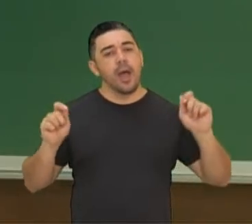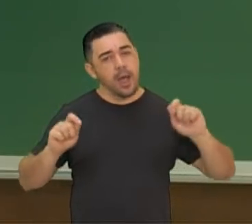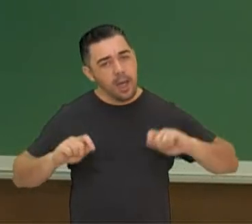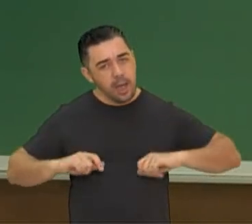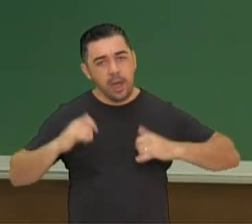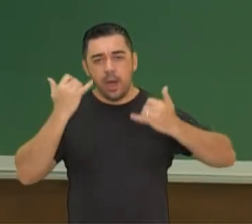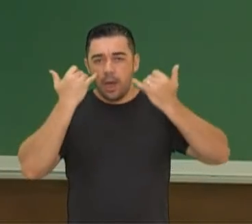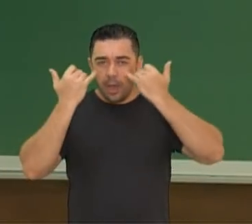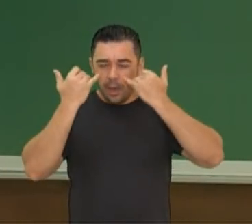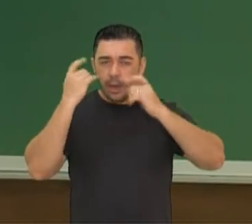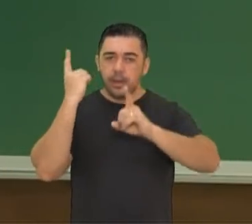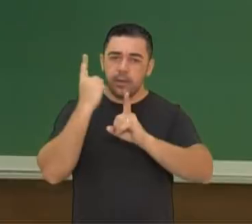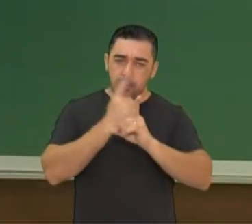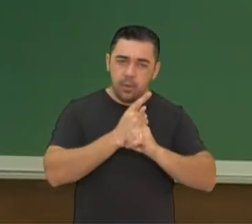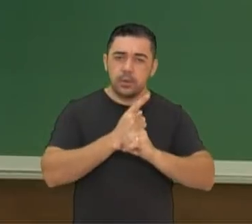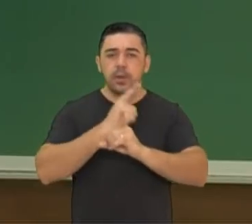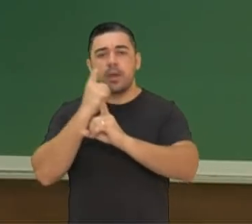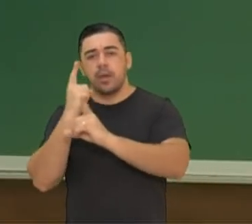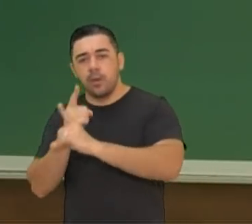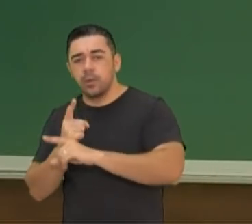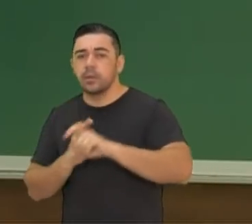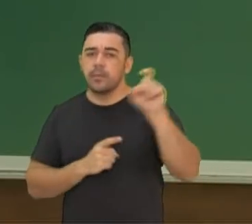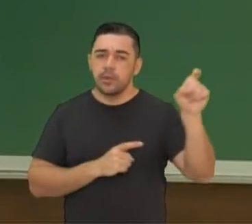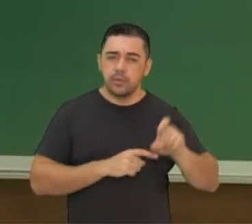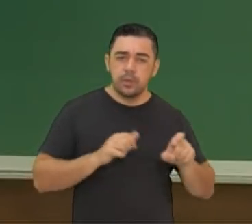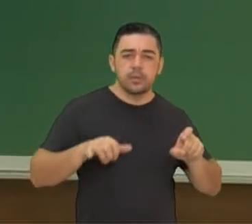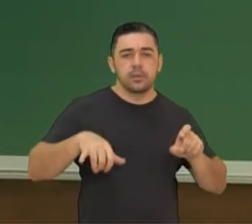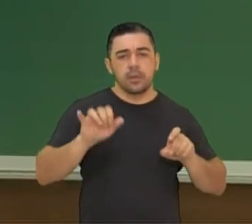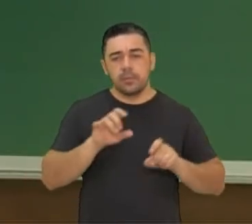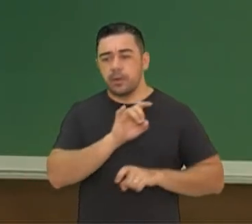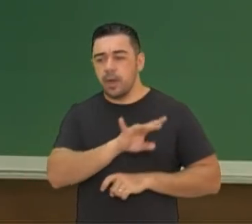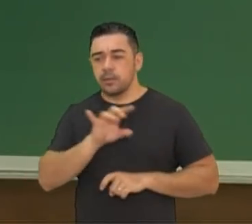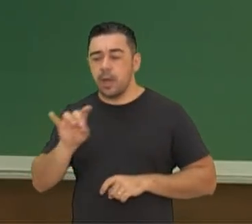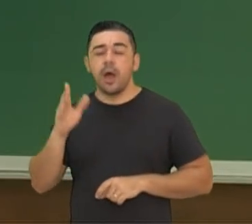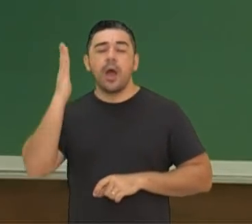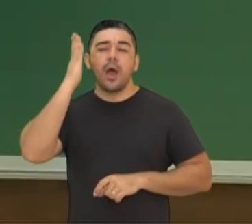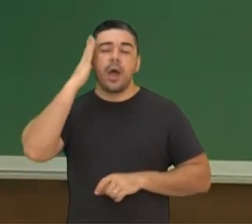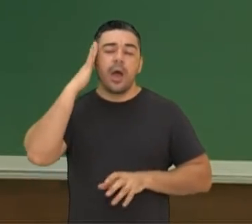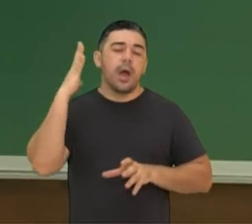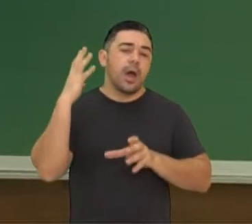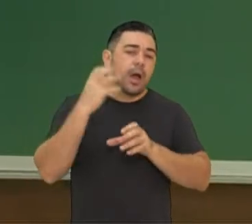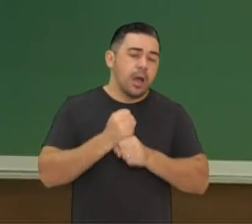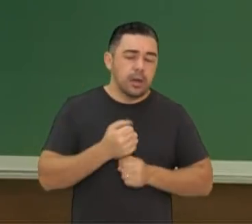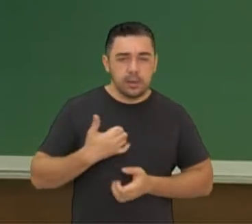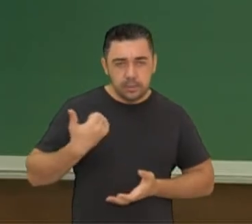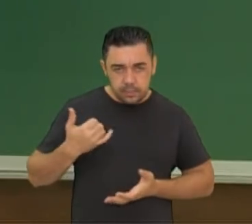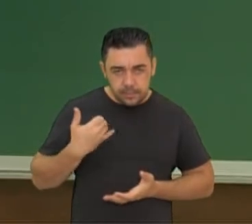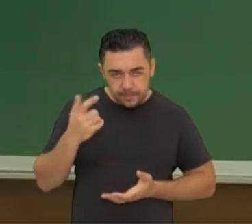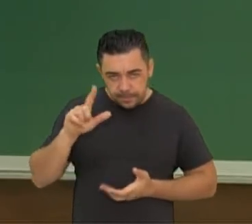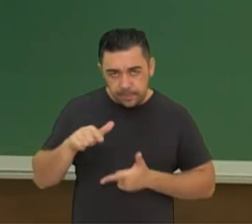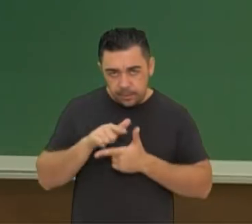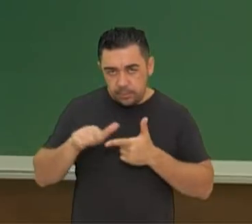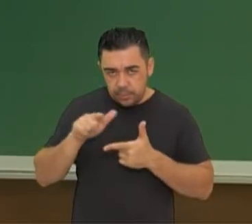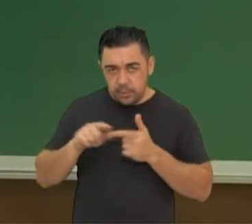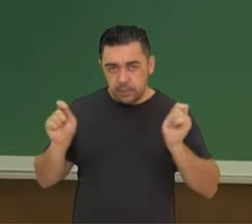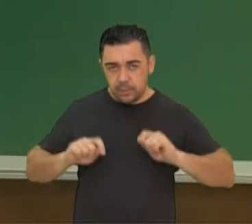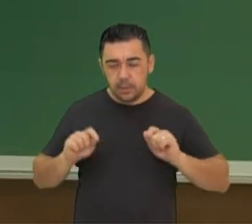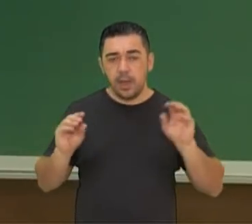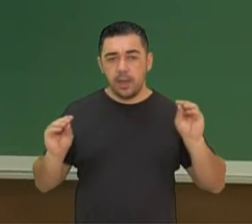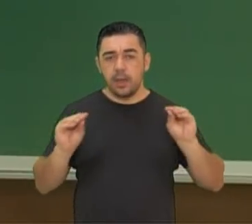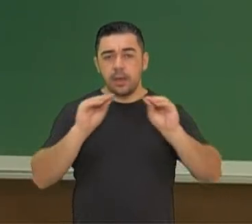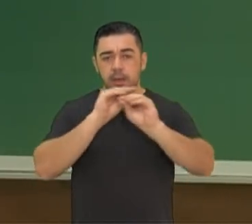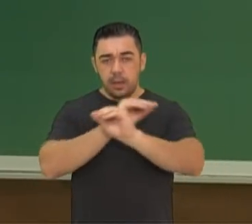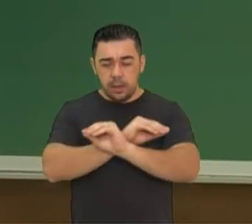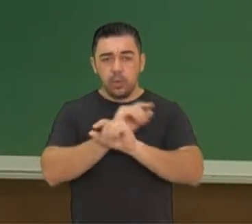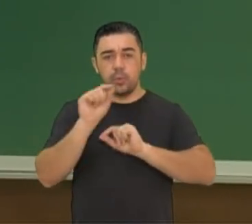consegue achar um valor para cada incógnita. Ou até melhor, representar essa situação problema usando uma equação de primeiro grau